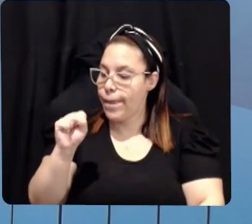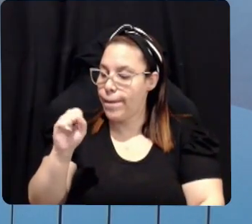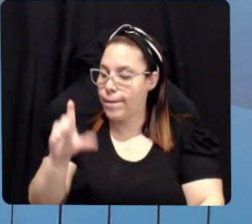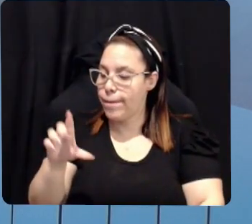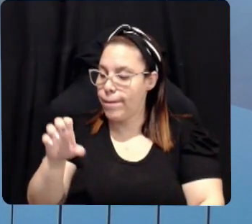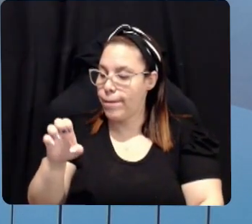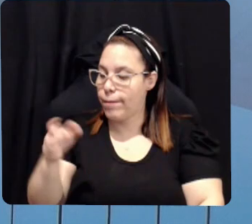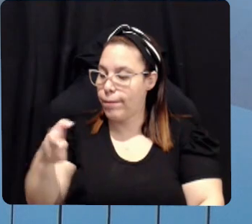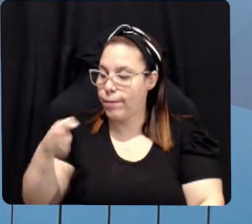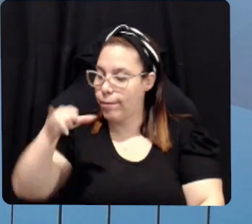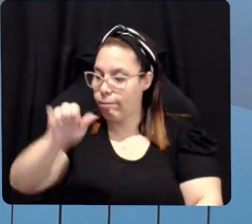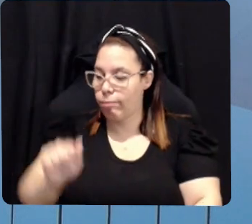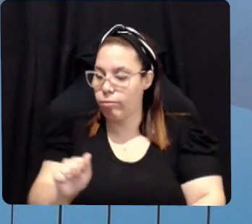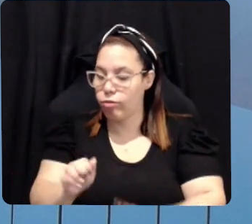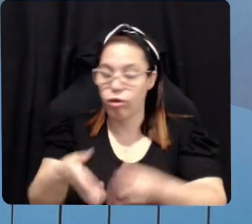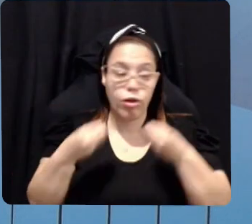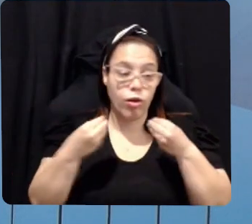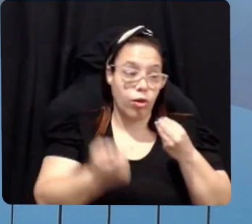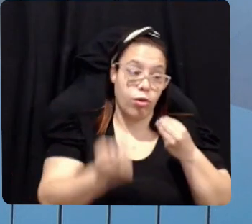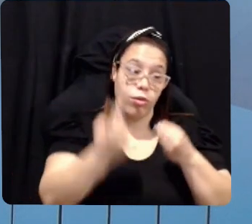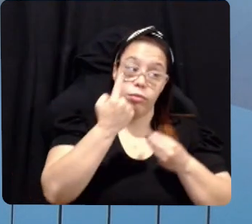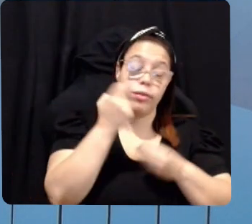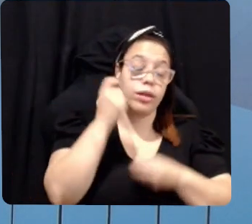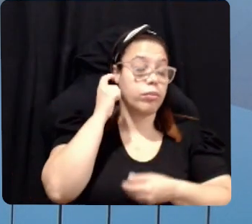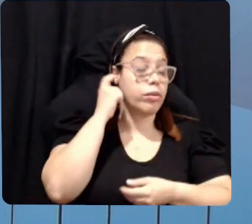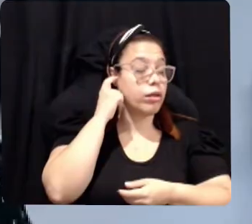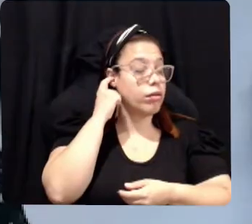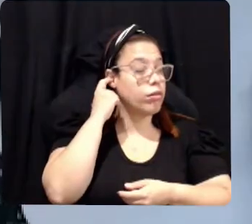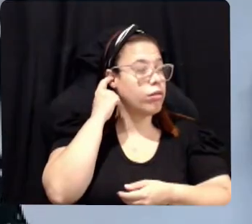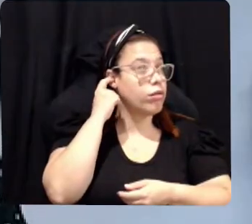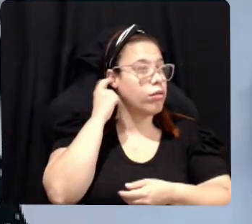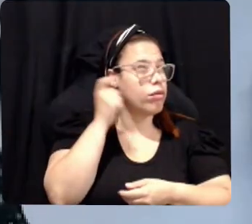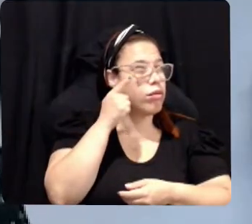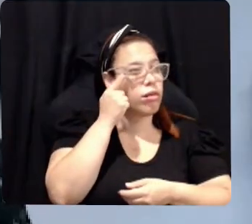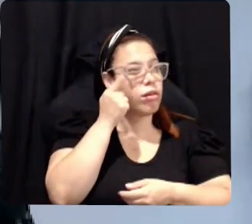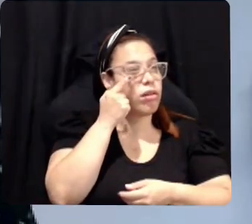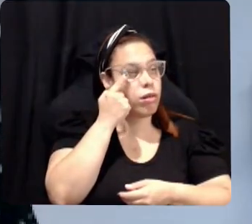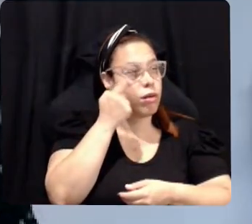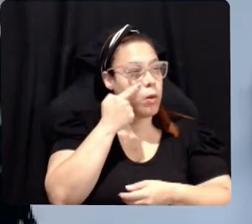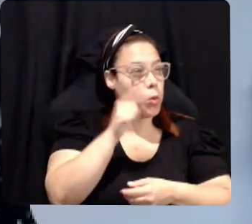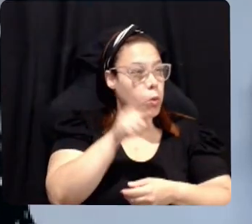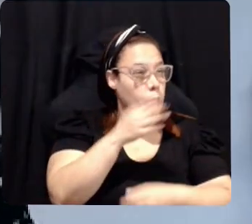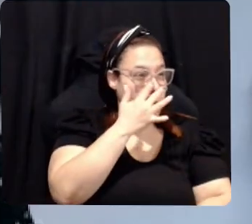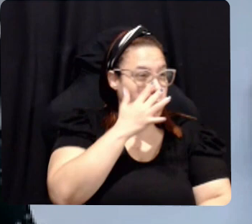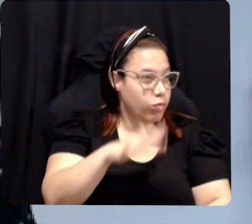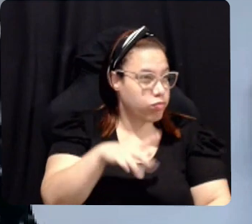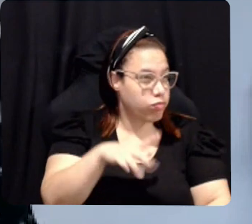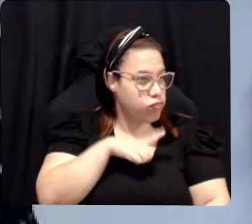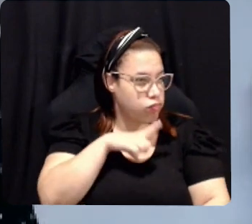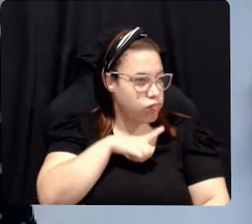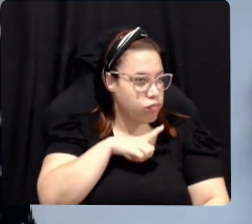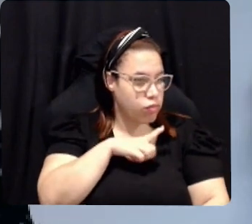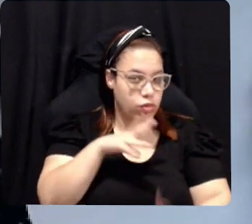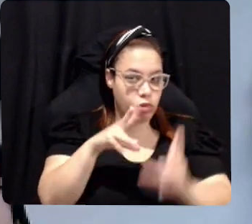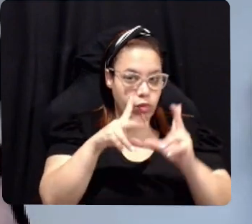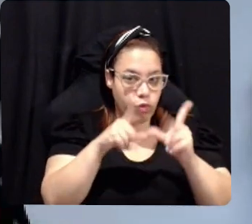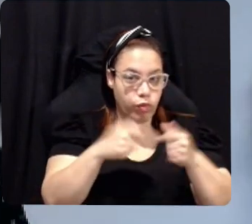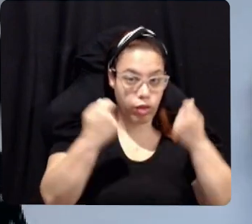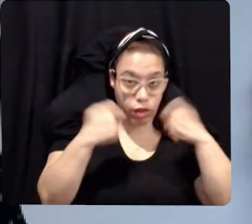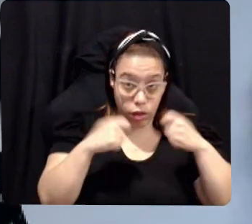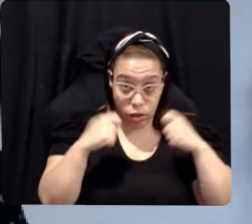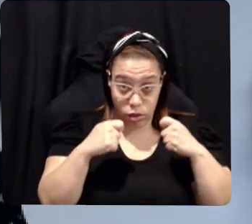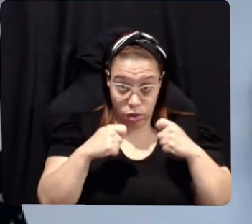da dislexia? A primeira coisa é a gente verificar se essa criança tem todas